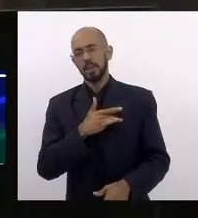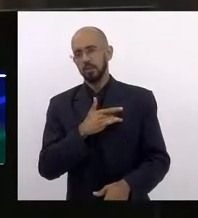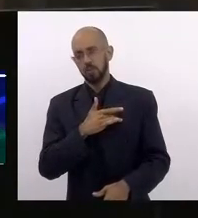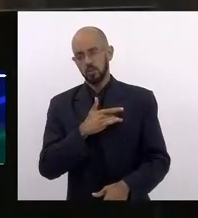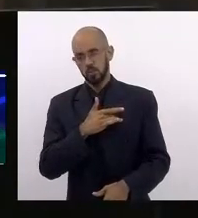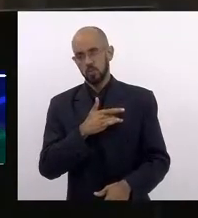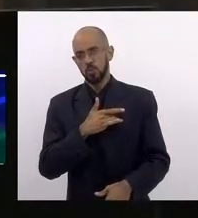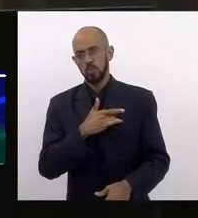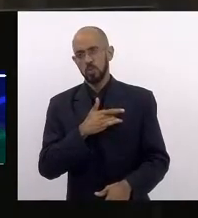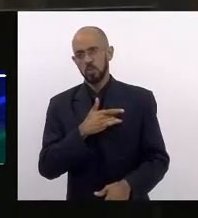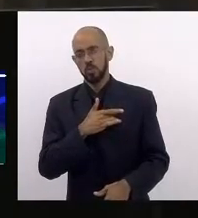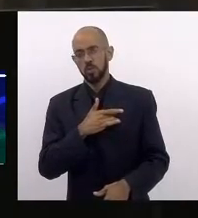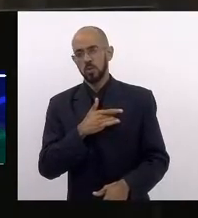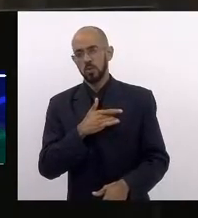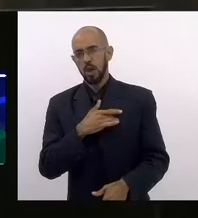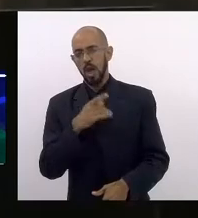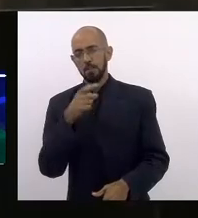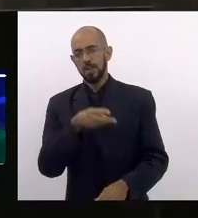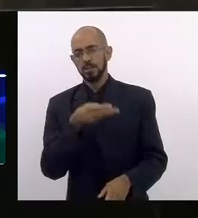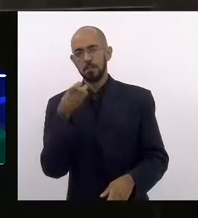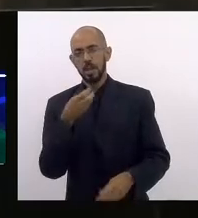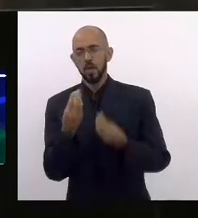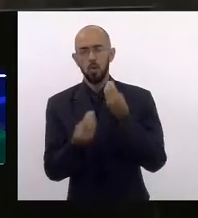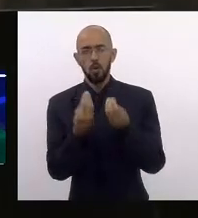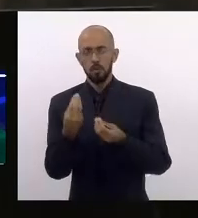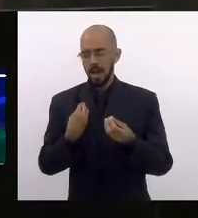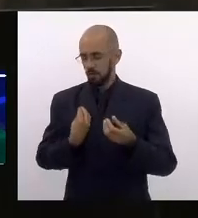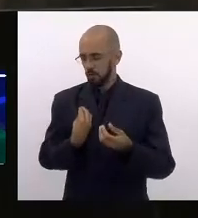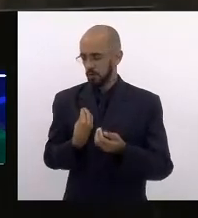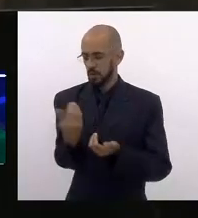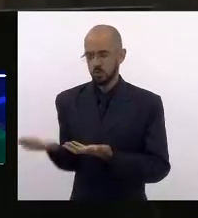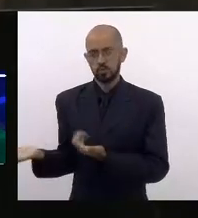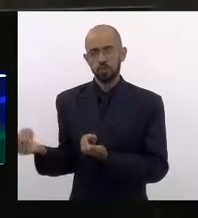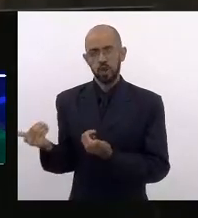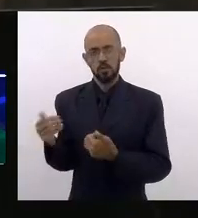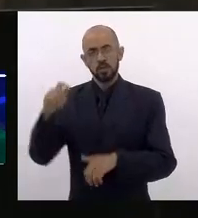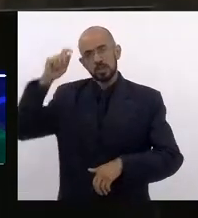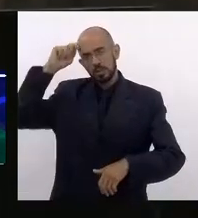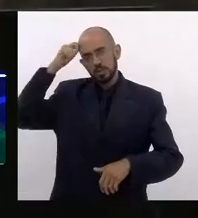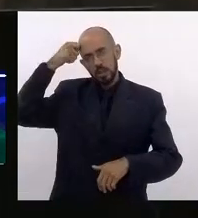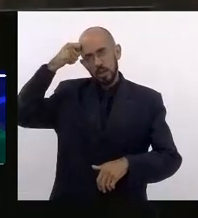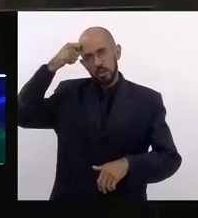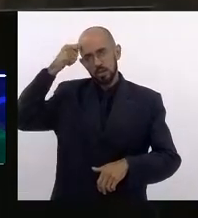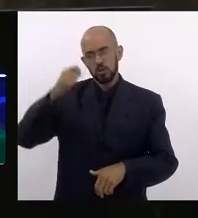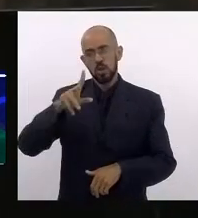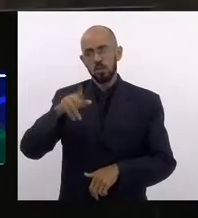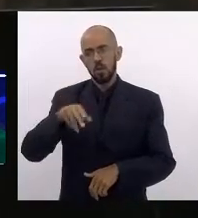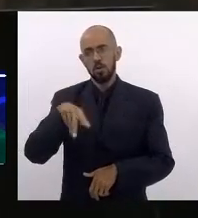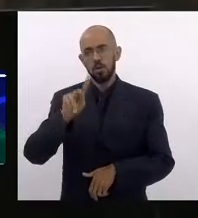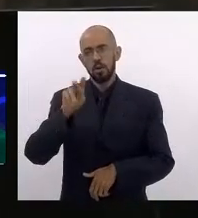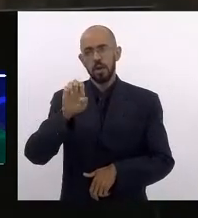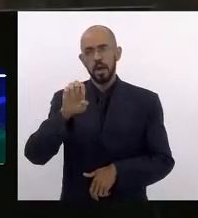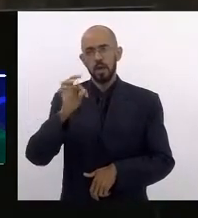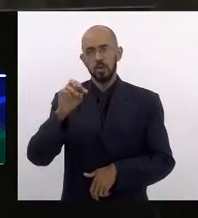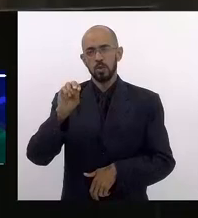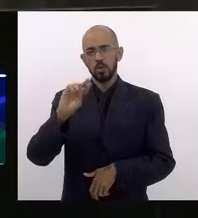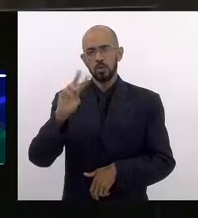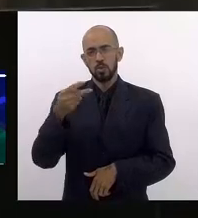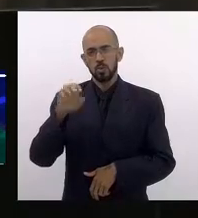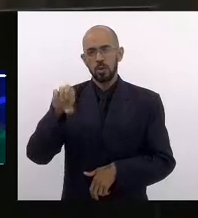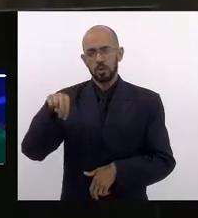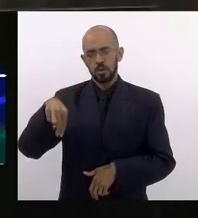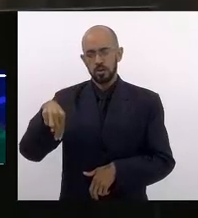e ver o quanto a vida da nossa juventude preta, e Kathleen, uma designer de